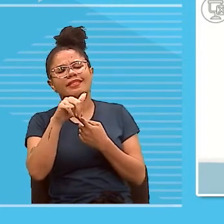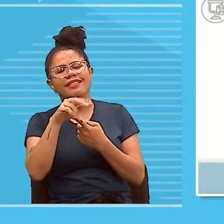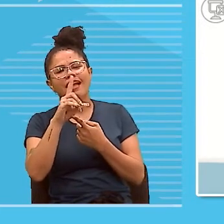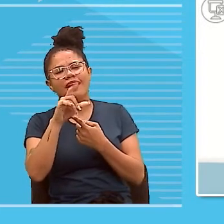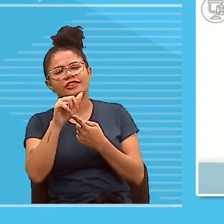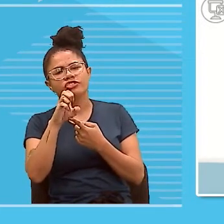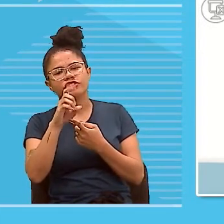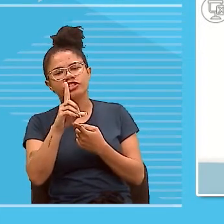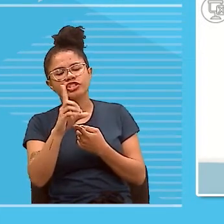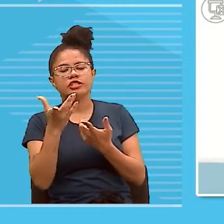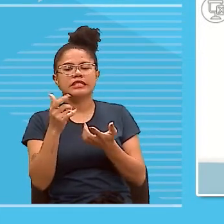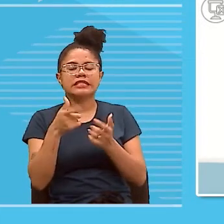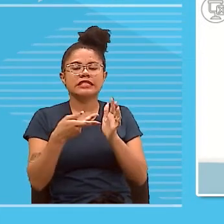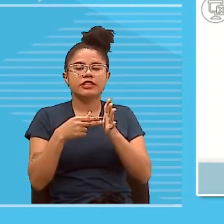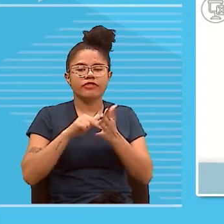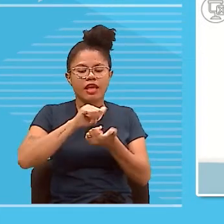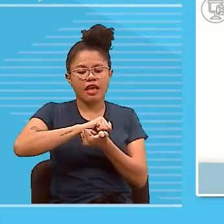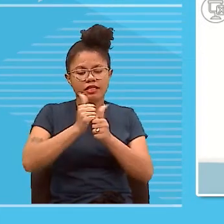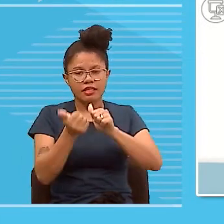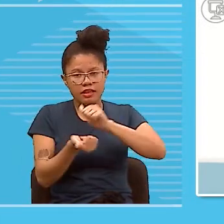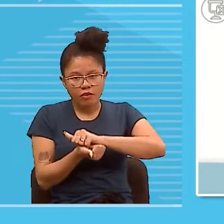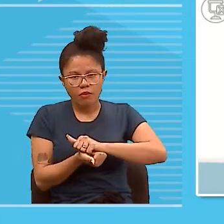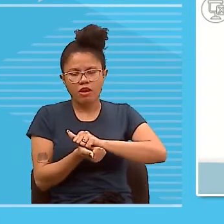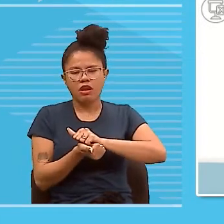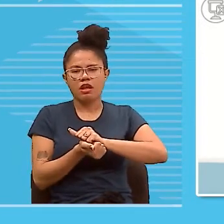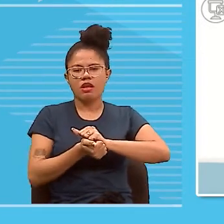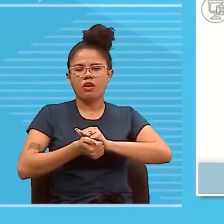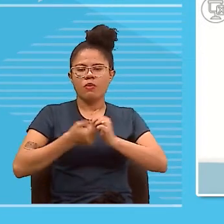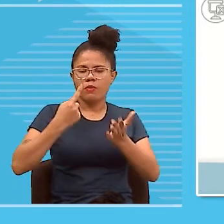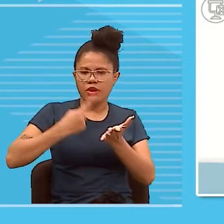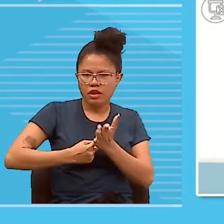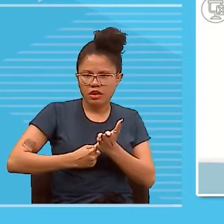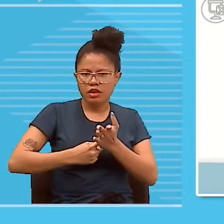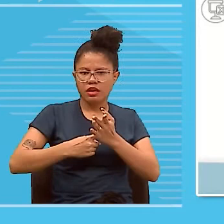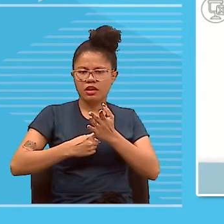ideias é como se fosse um acordo